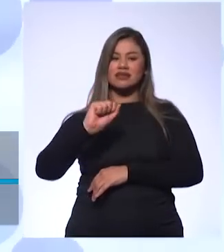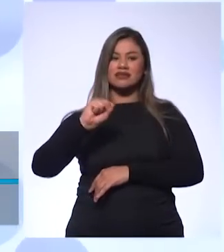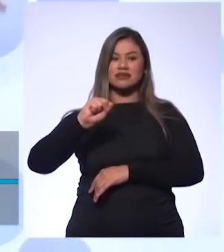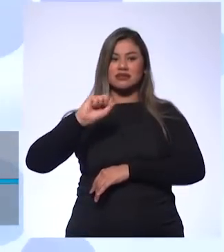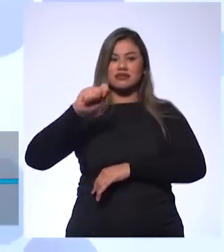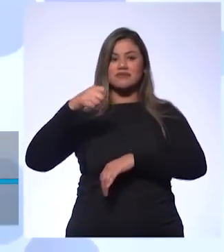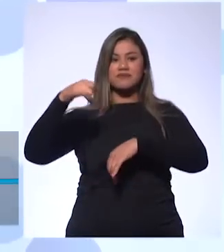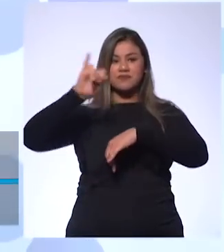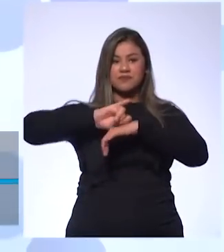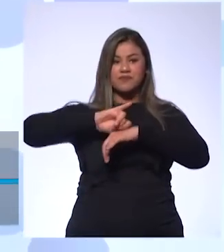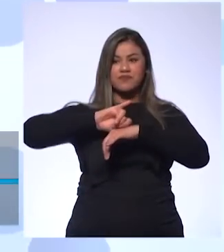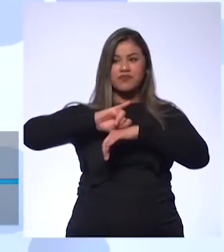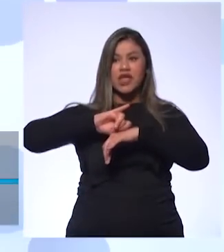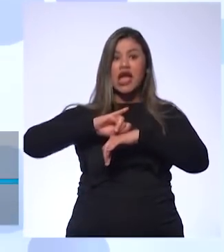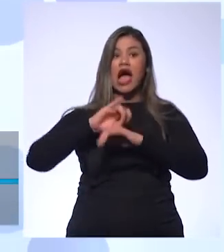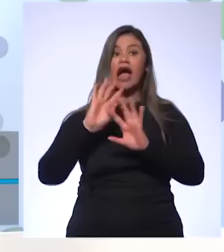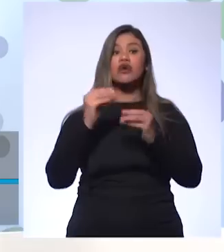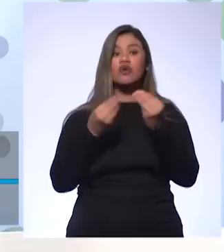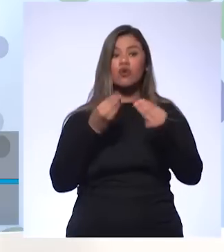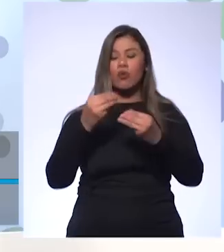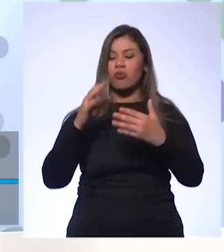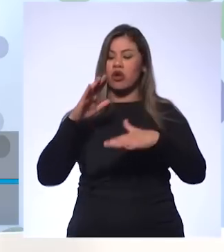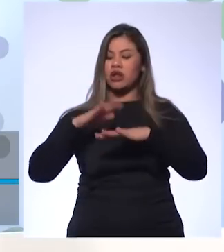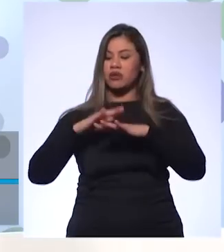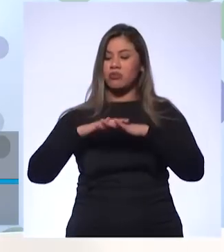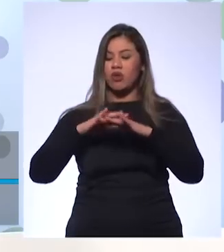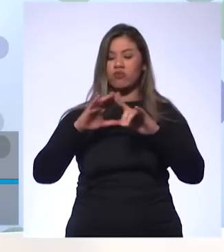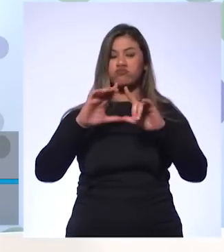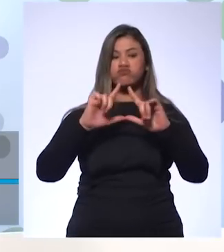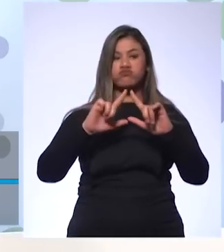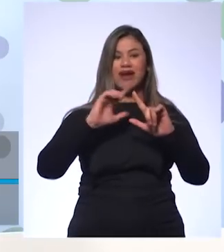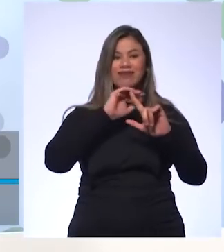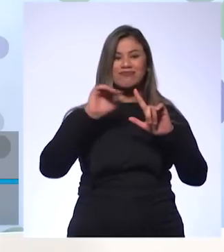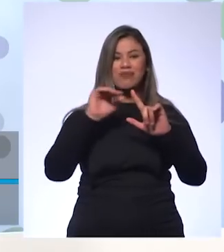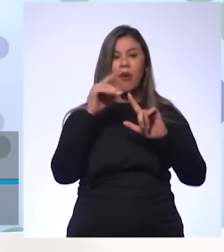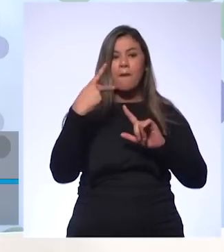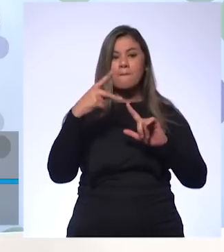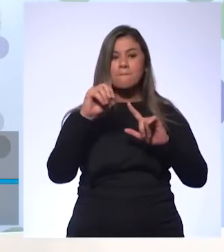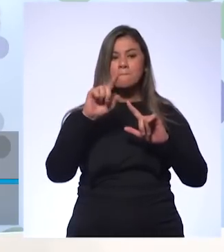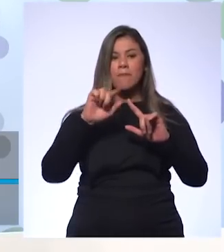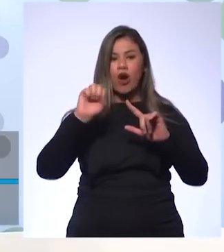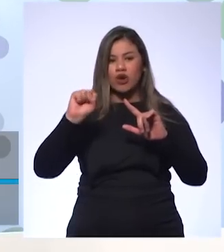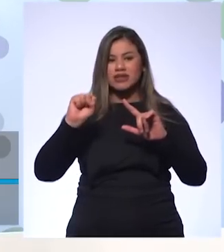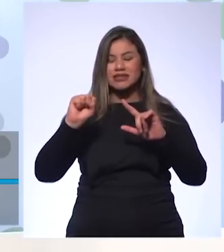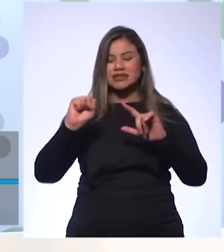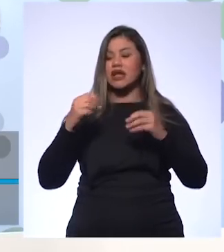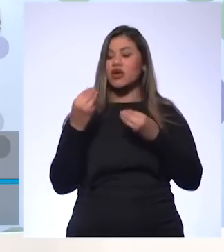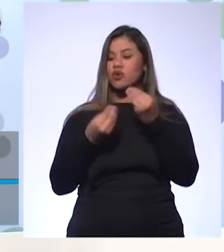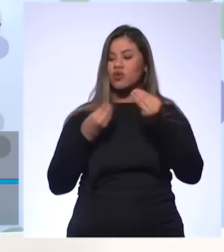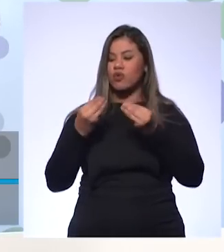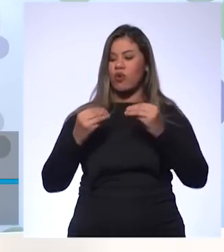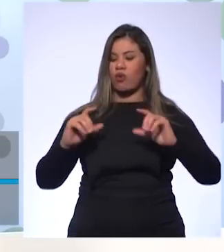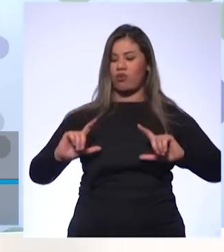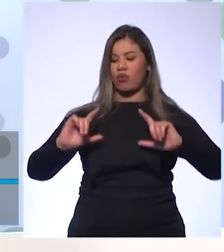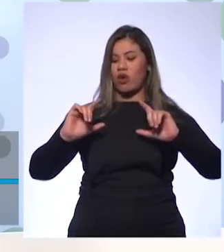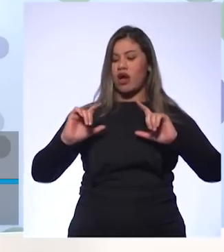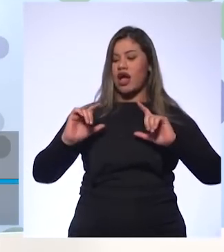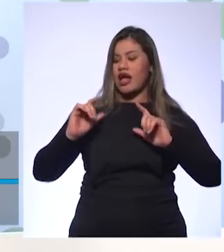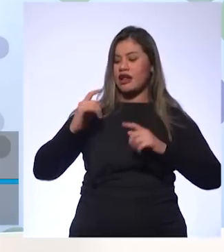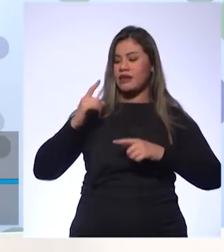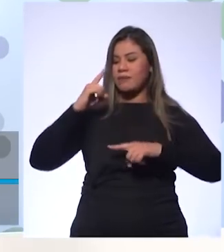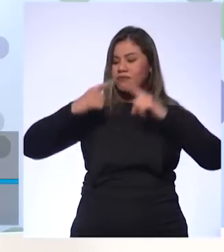população simplesmente ficava refém daquela estrutura que ele organizou. Ele era o impostor do Among Us. Ele era o impostor do Among